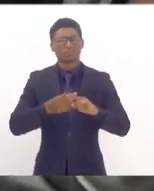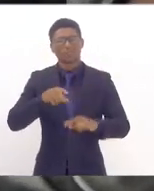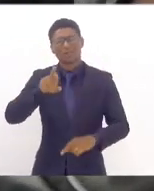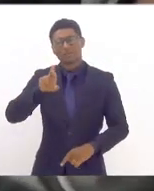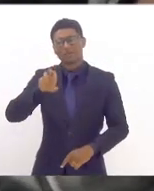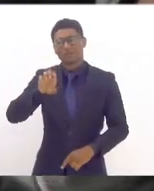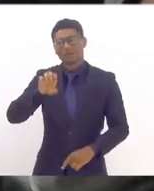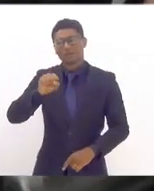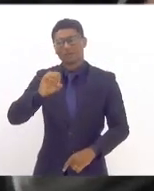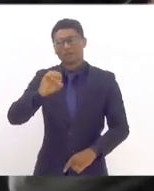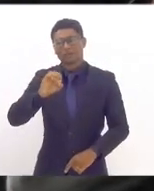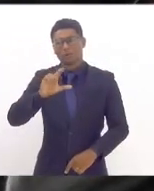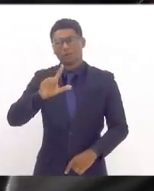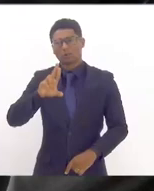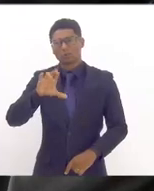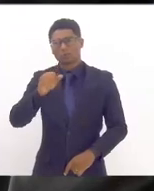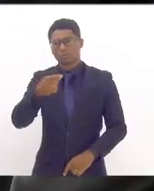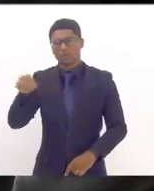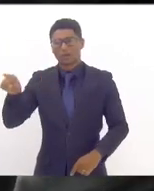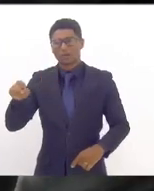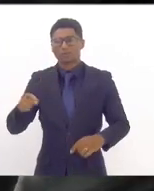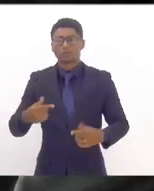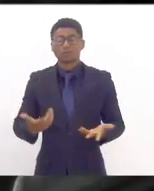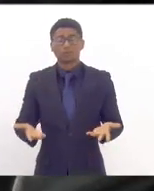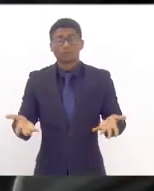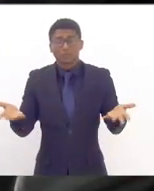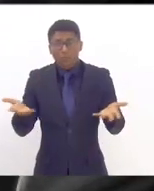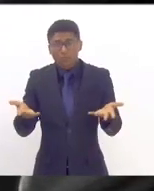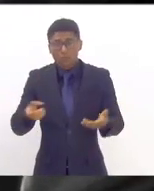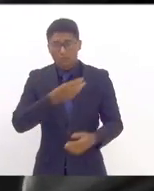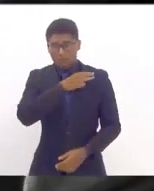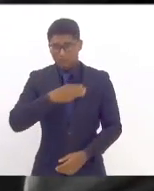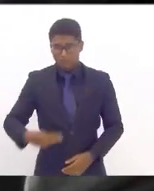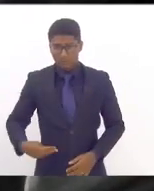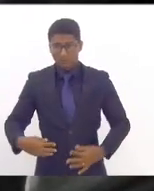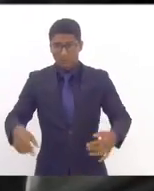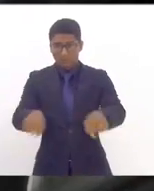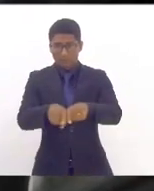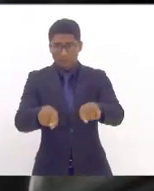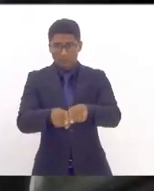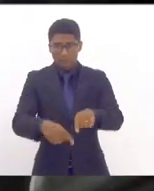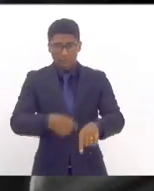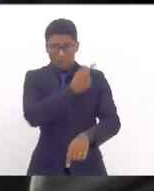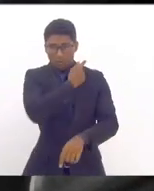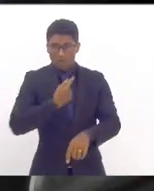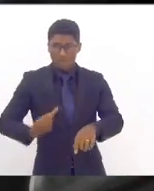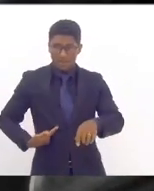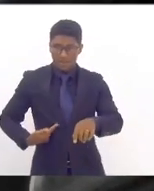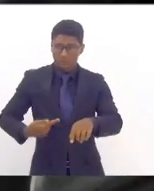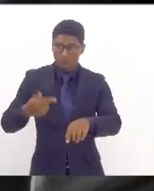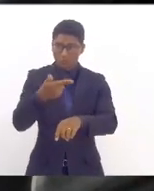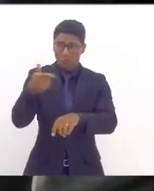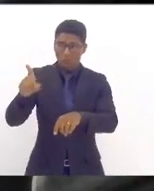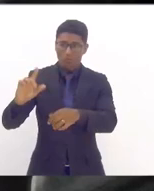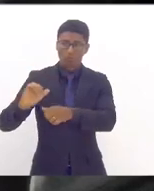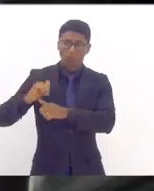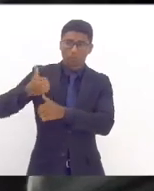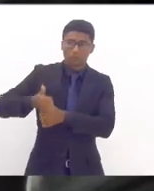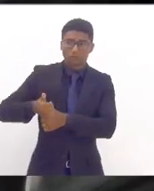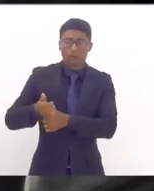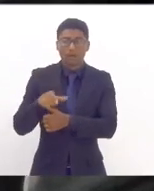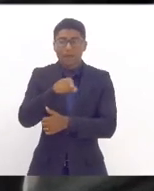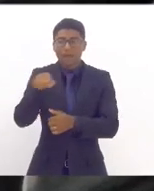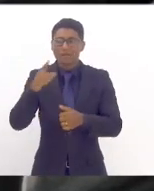porque tanto o atual governo seja o ministro atual quanto o governo de transição tem uma visão bastante